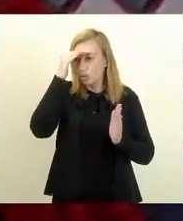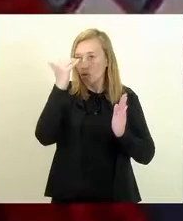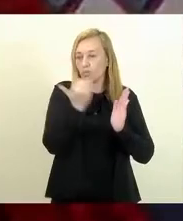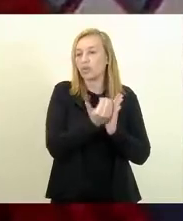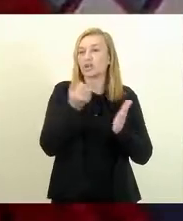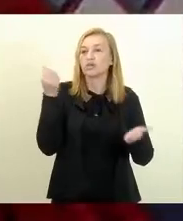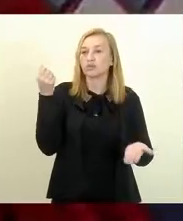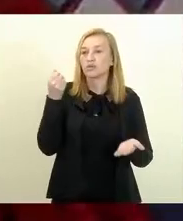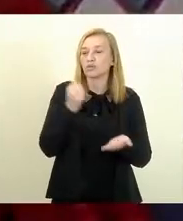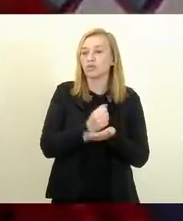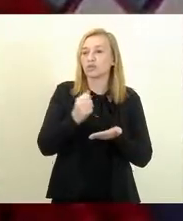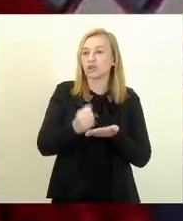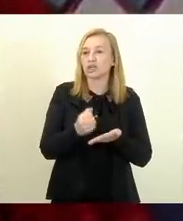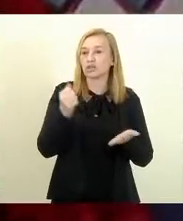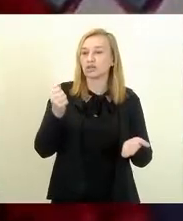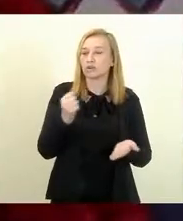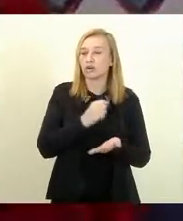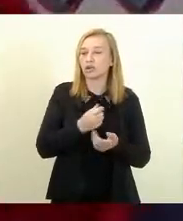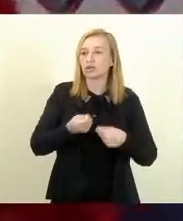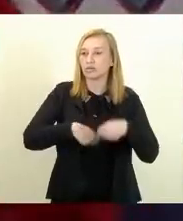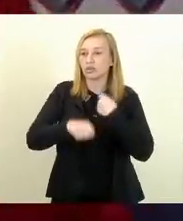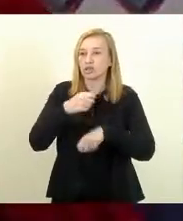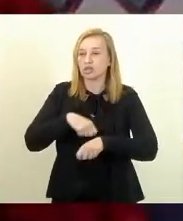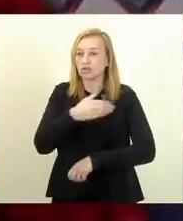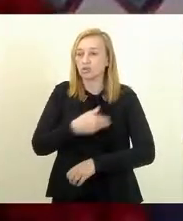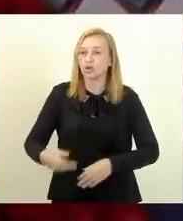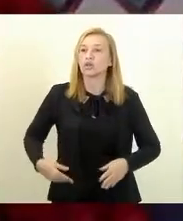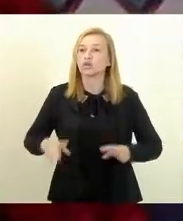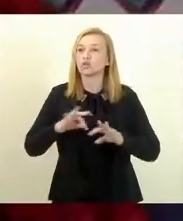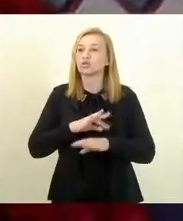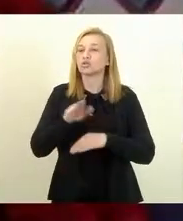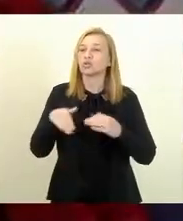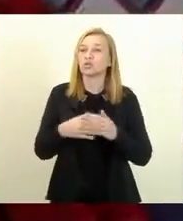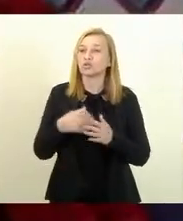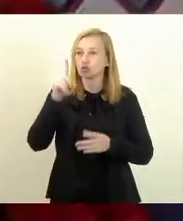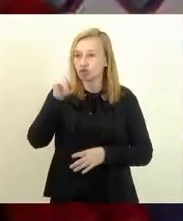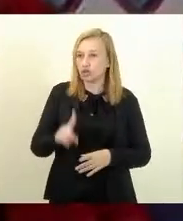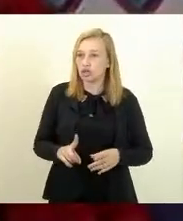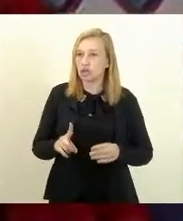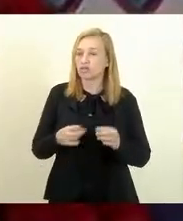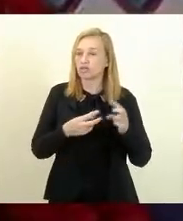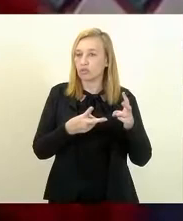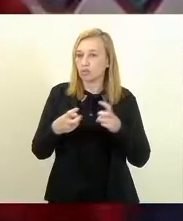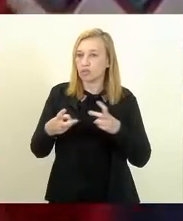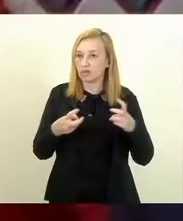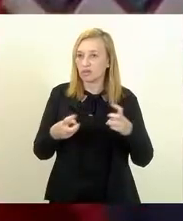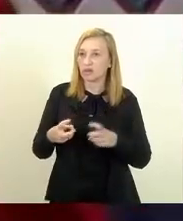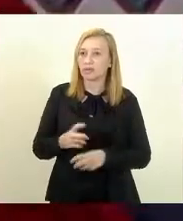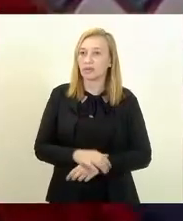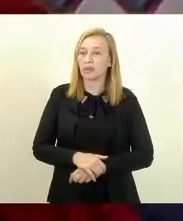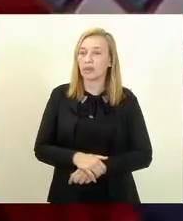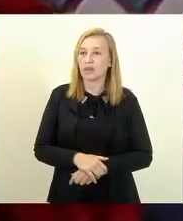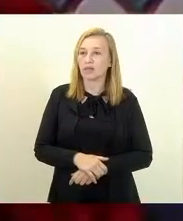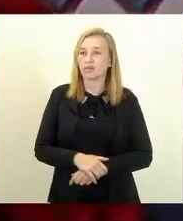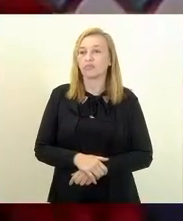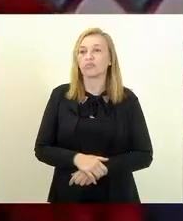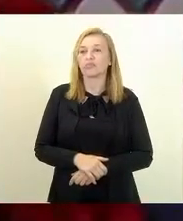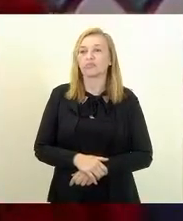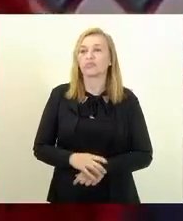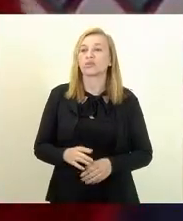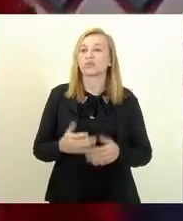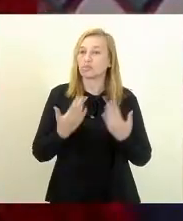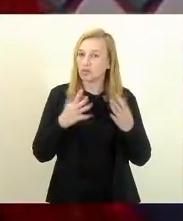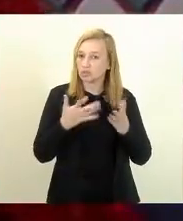com a administração pública quando todas as obrigações forem observadas. Apesar da notória relevância do